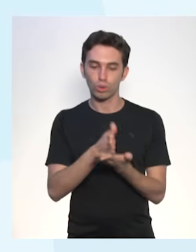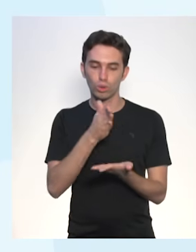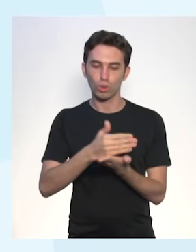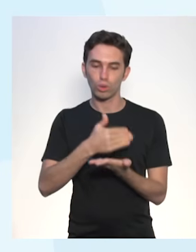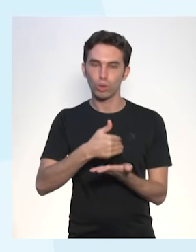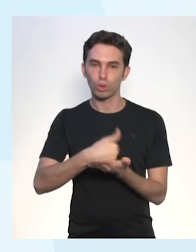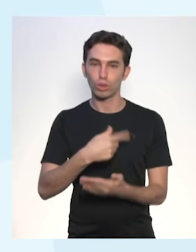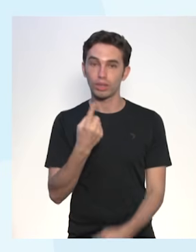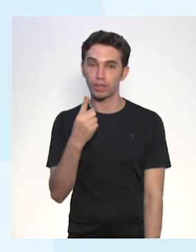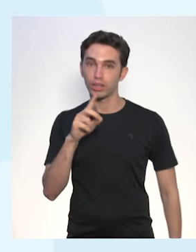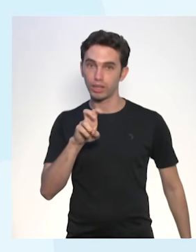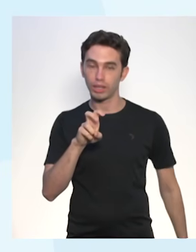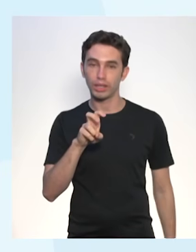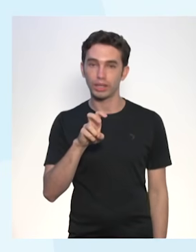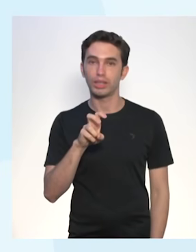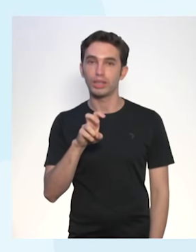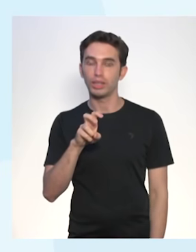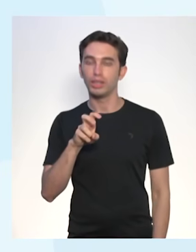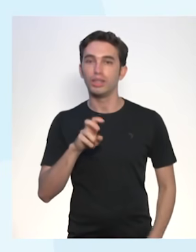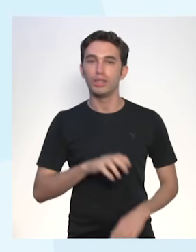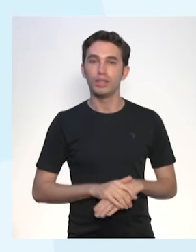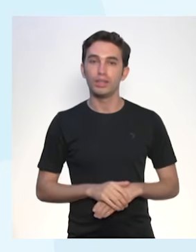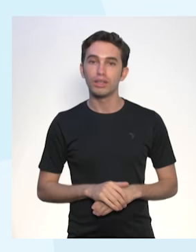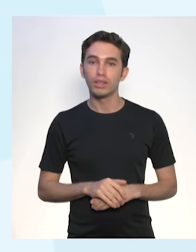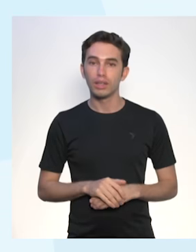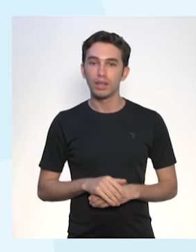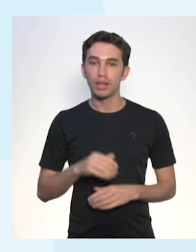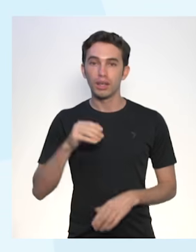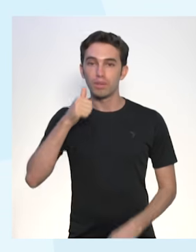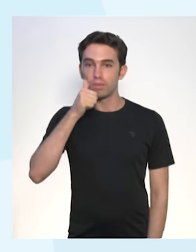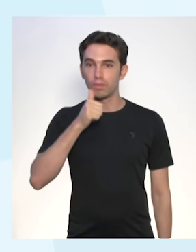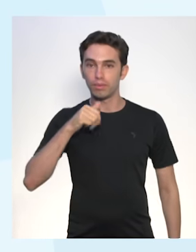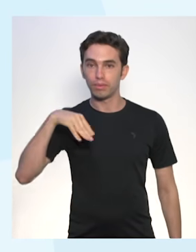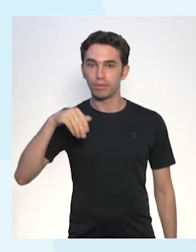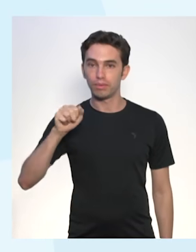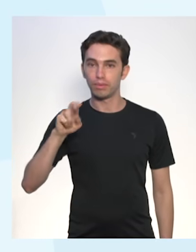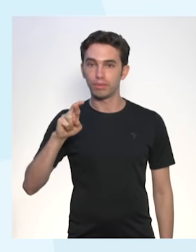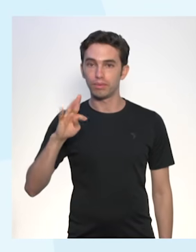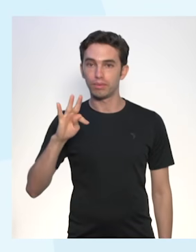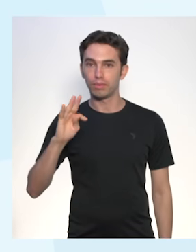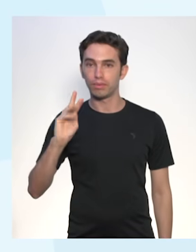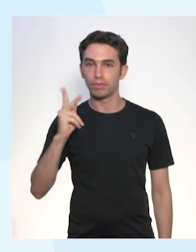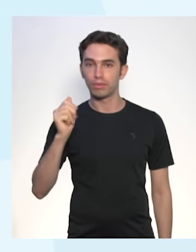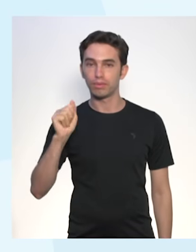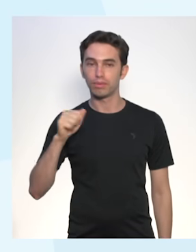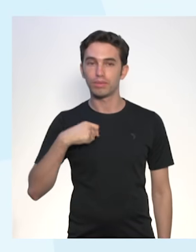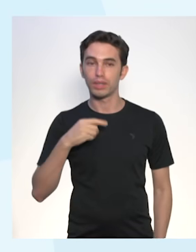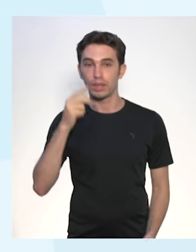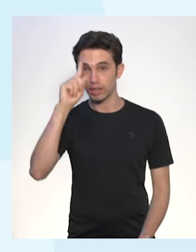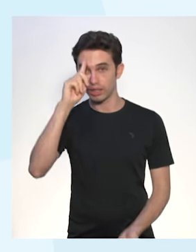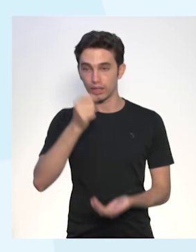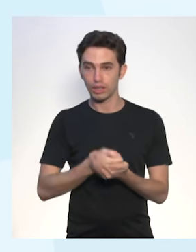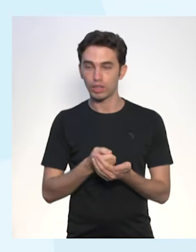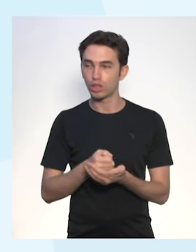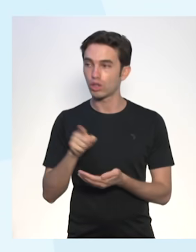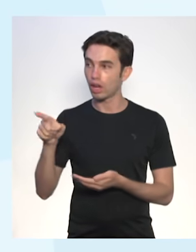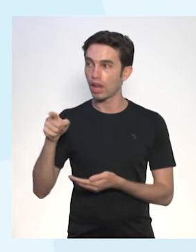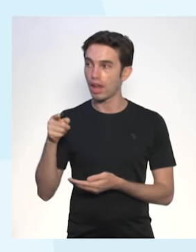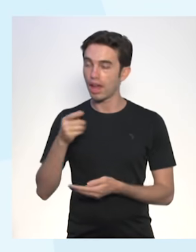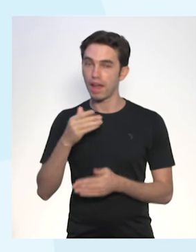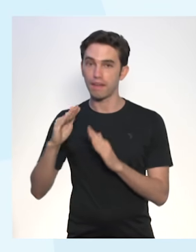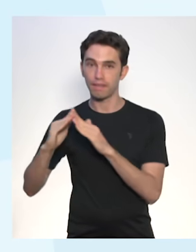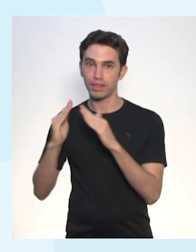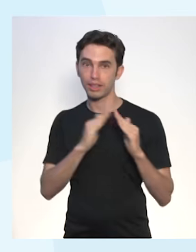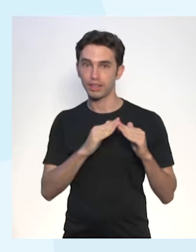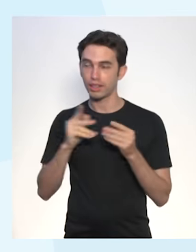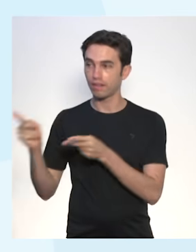pedaços iguais, Marta decidiu que daria 9 pedaços para a vizinha que veio visitá-la. Ela foi bem